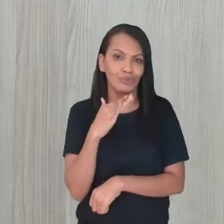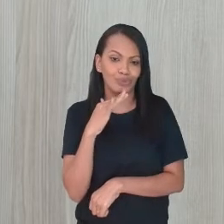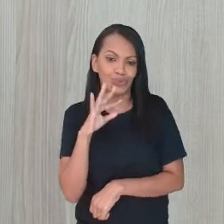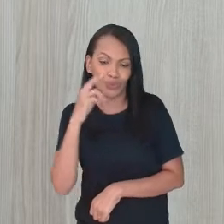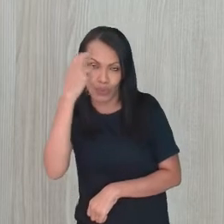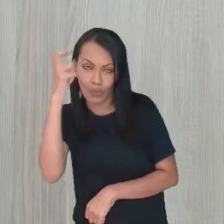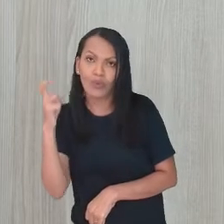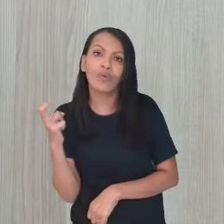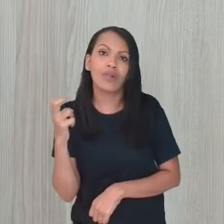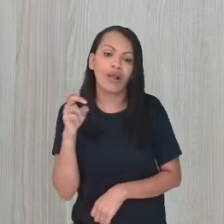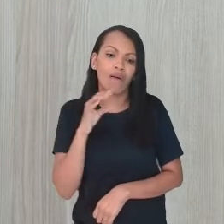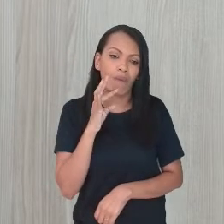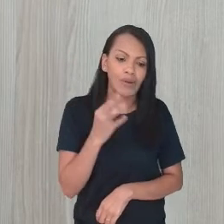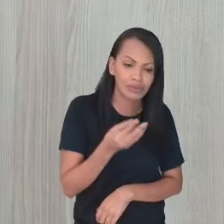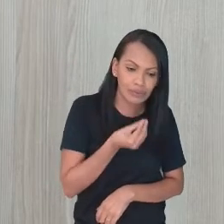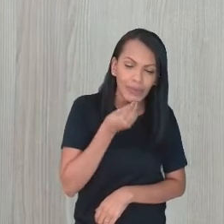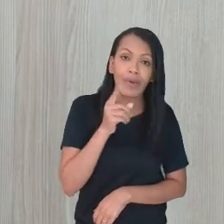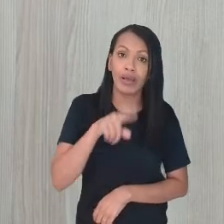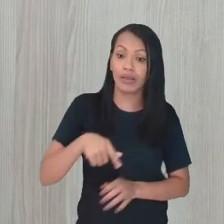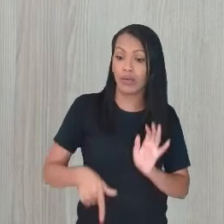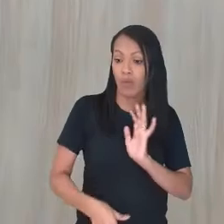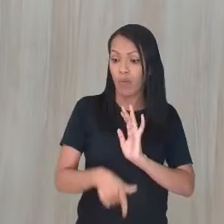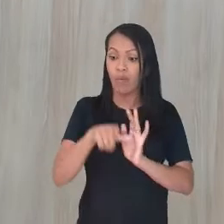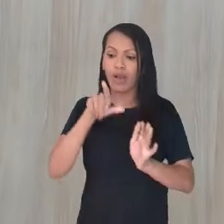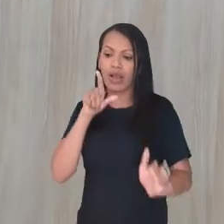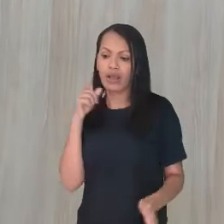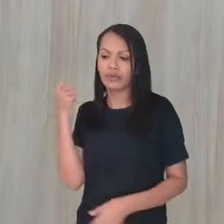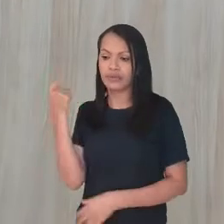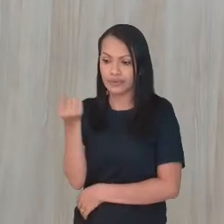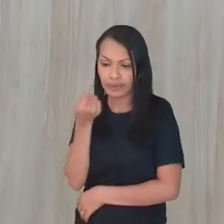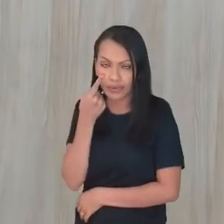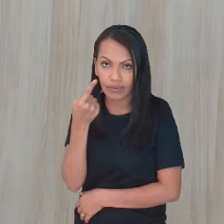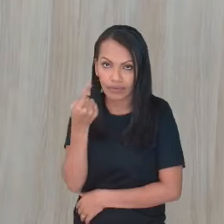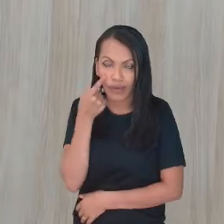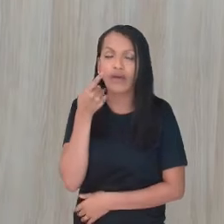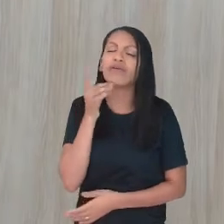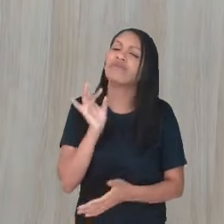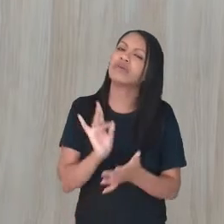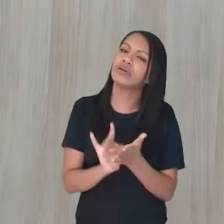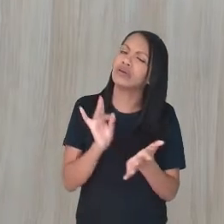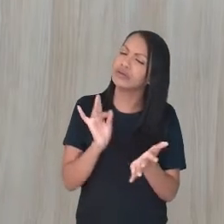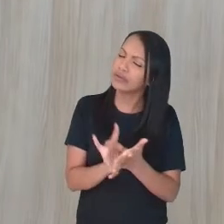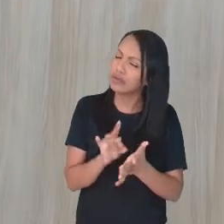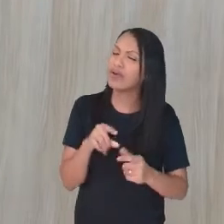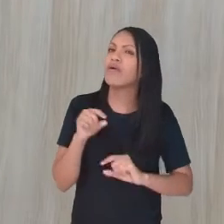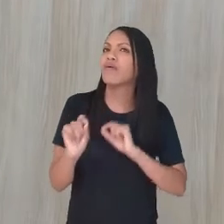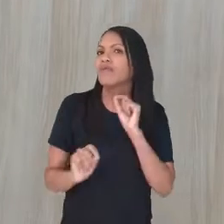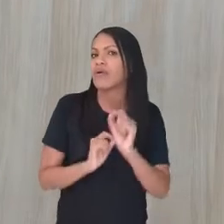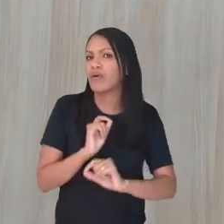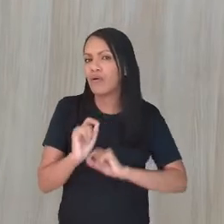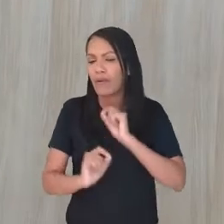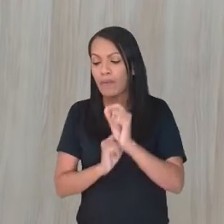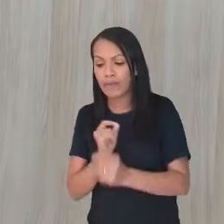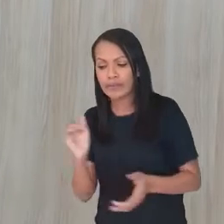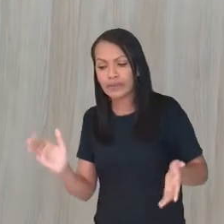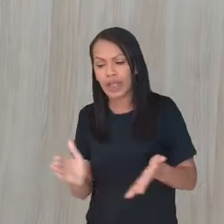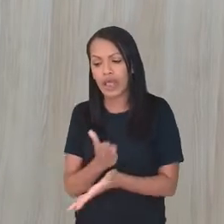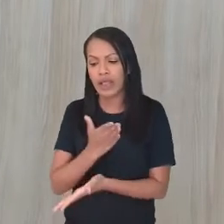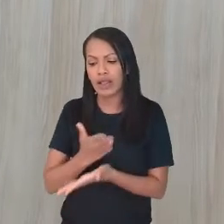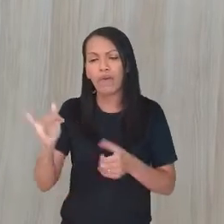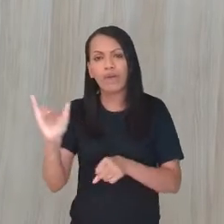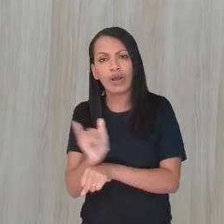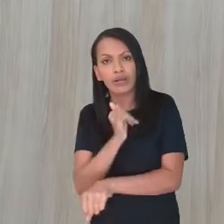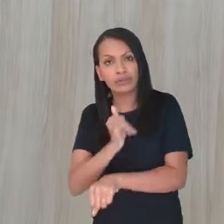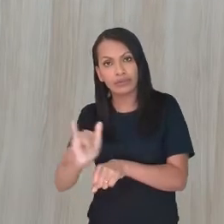você ler. Exatamente. Então, antes de a gente ver o que é realmente, a gente traçar algumas